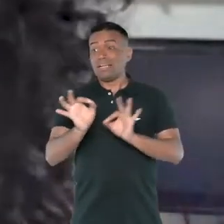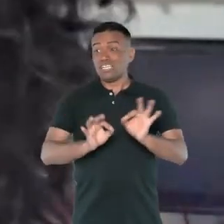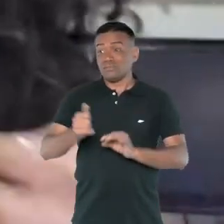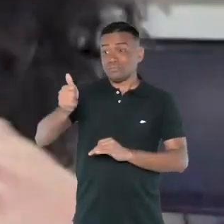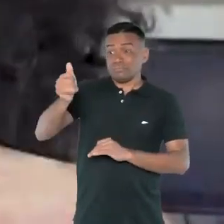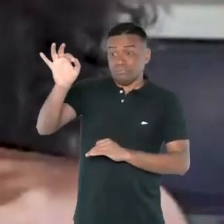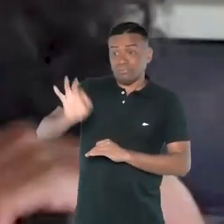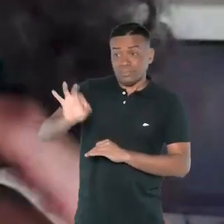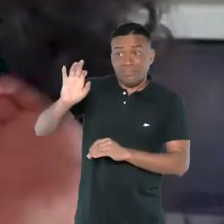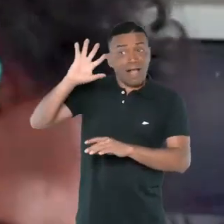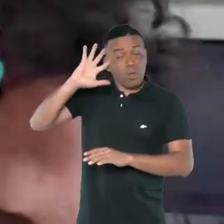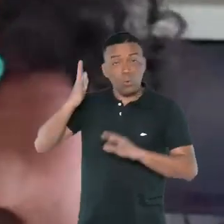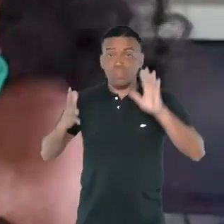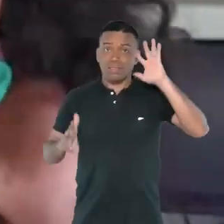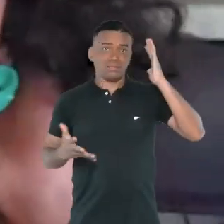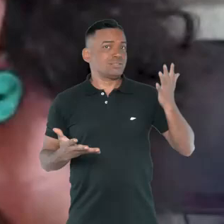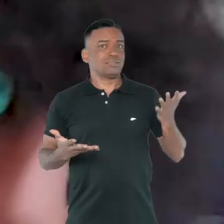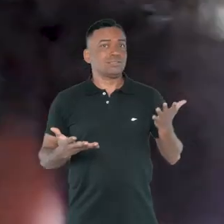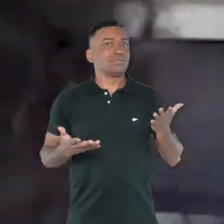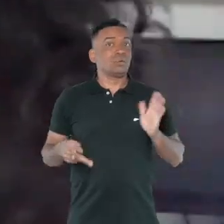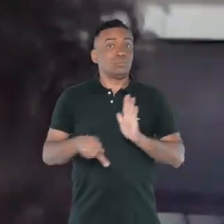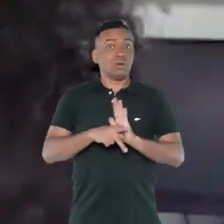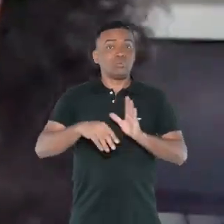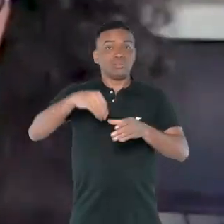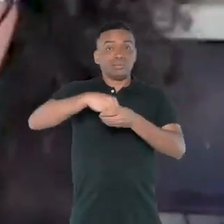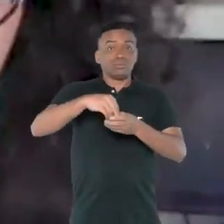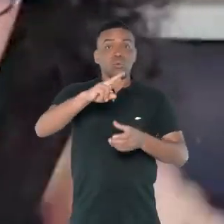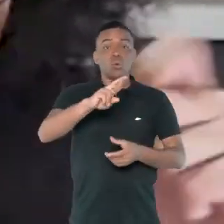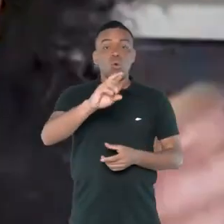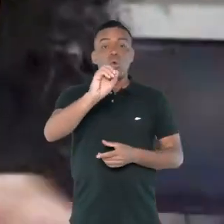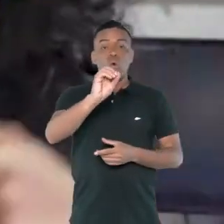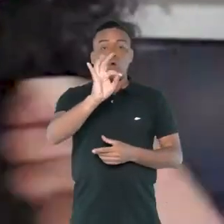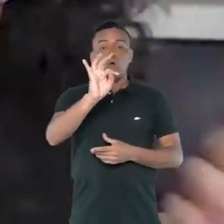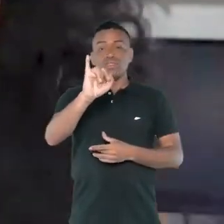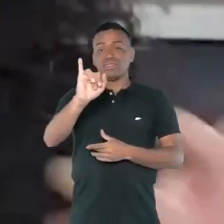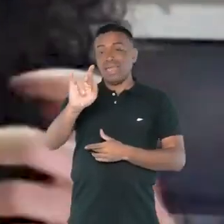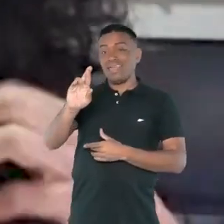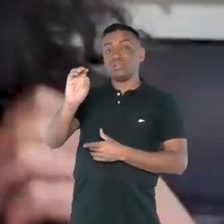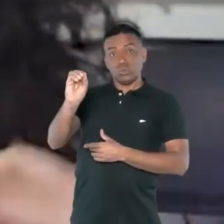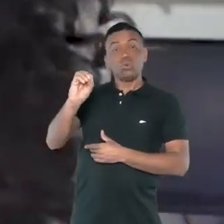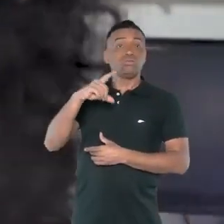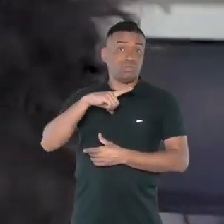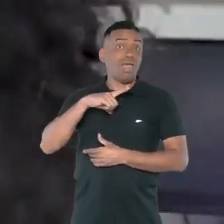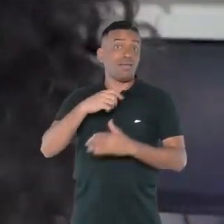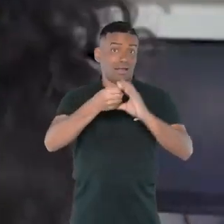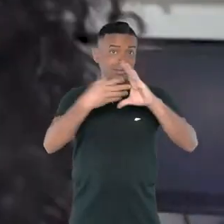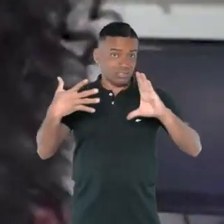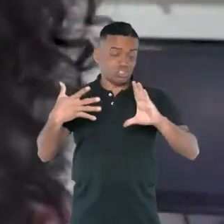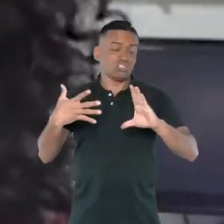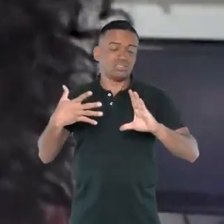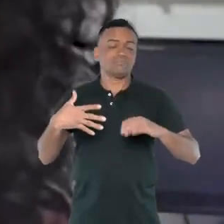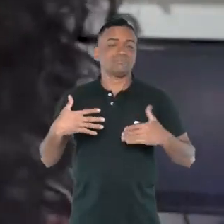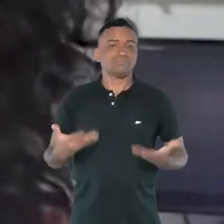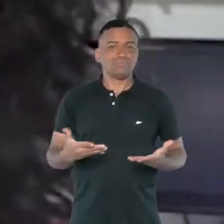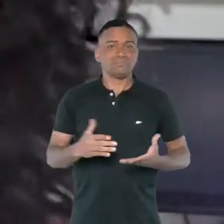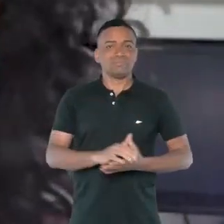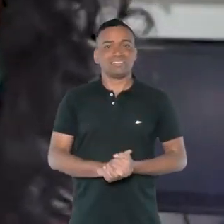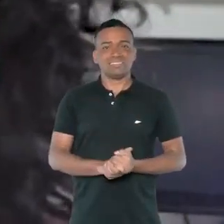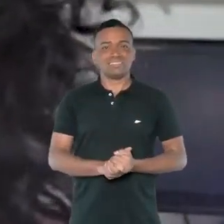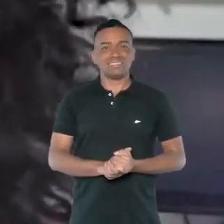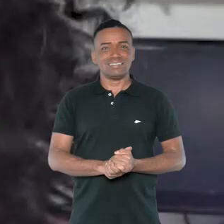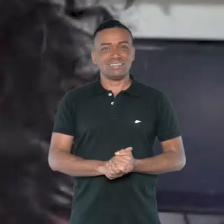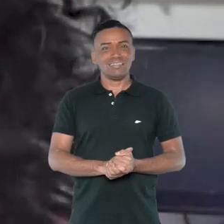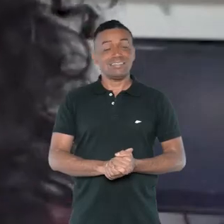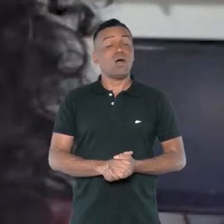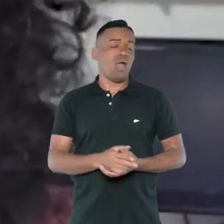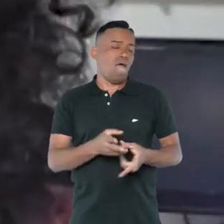assim. E planejava assim, tantos por cento vai acontecer tal coisa. Isso é muita coisa de roteirista, né? Roteiro tem muito essa